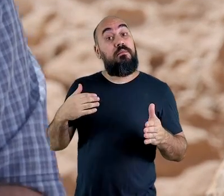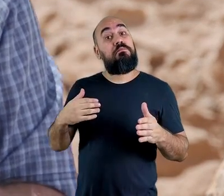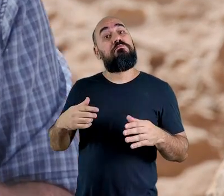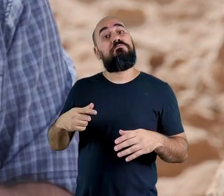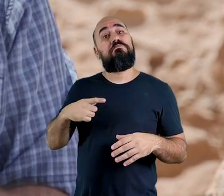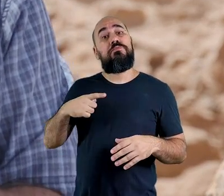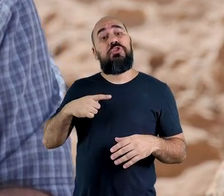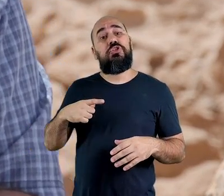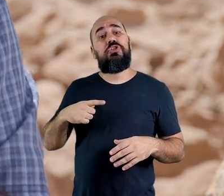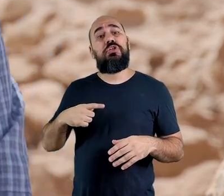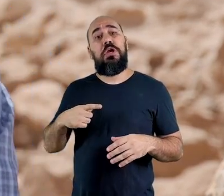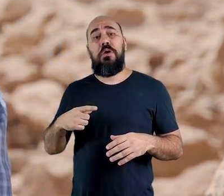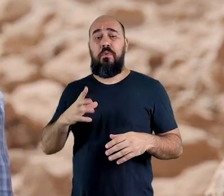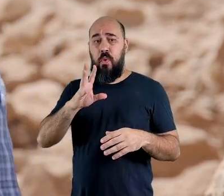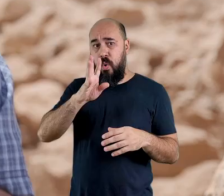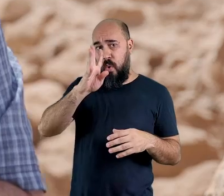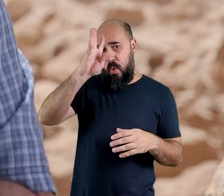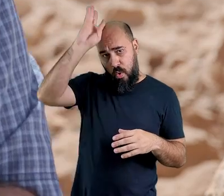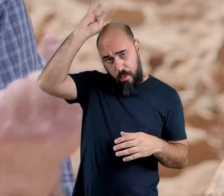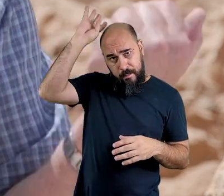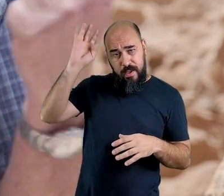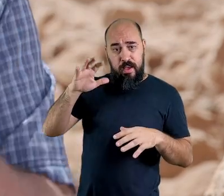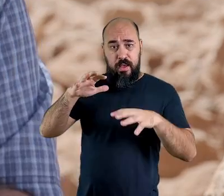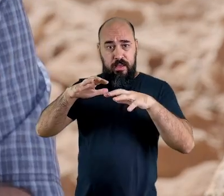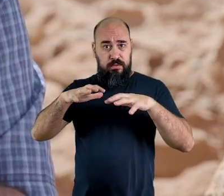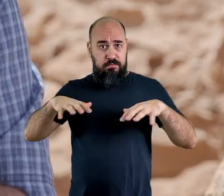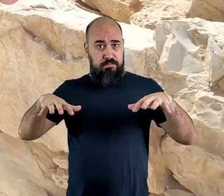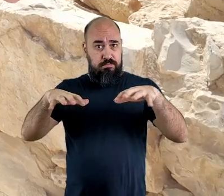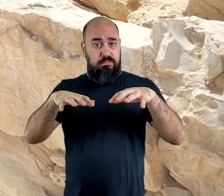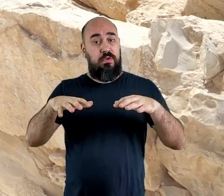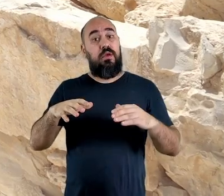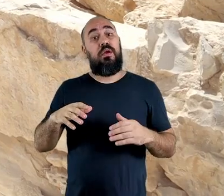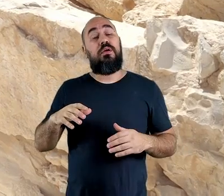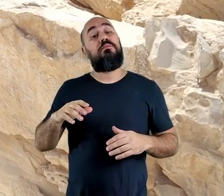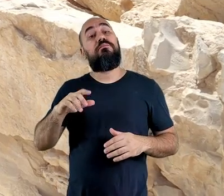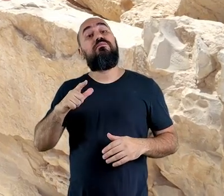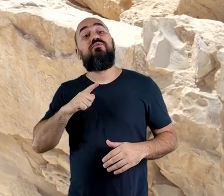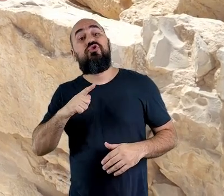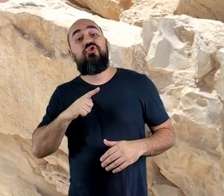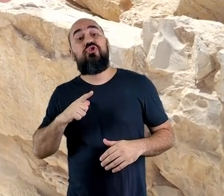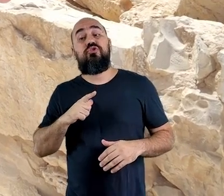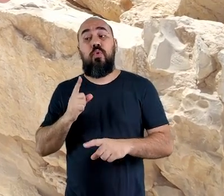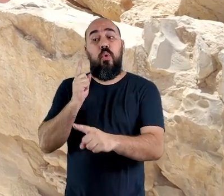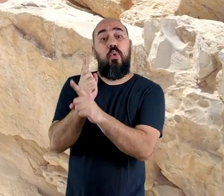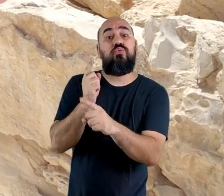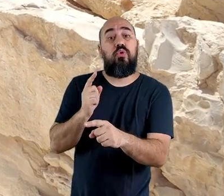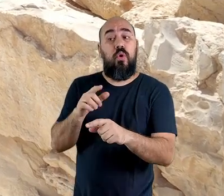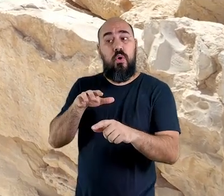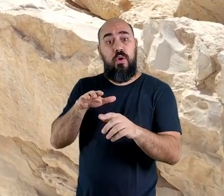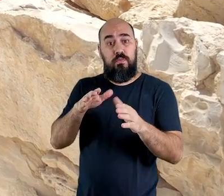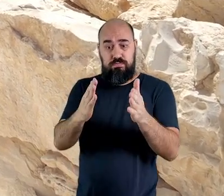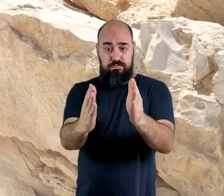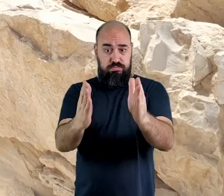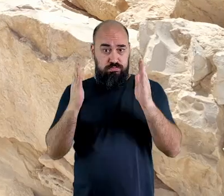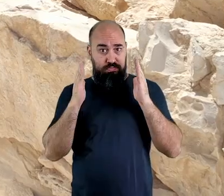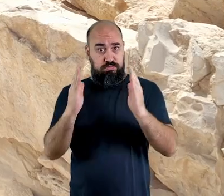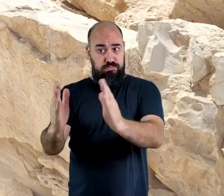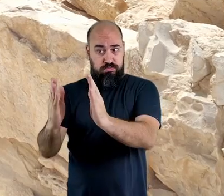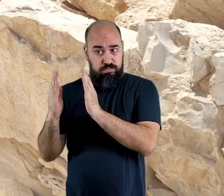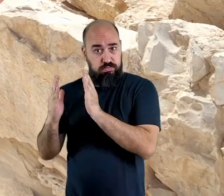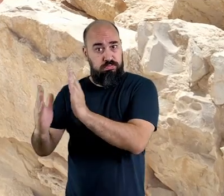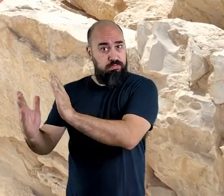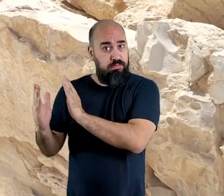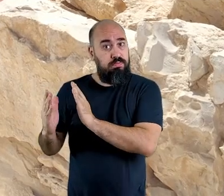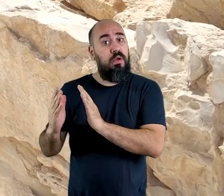romana, logo no início da revolta, quando vieram de Jerusalém, encontraram os armazéns que originalmente foram construídos por